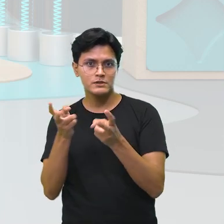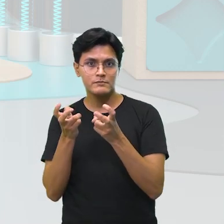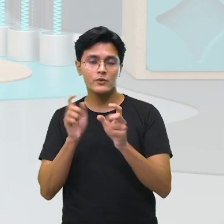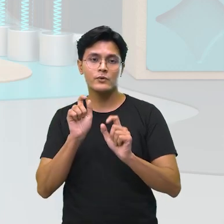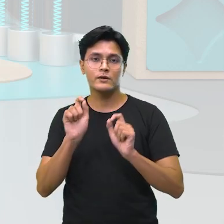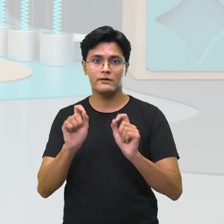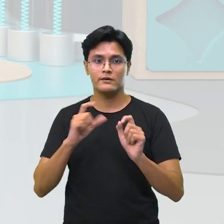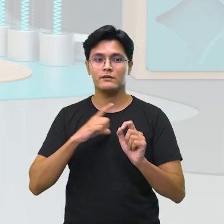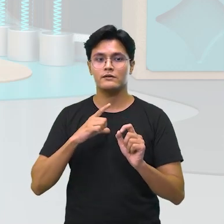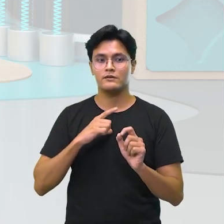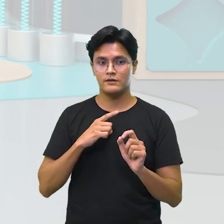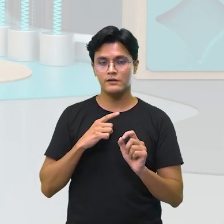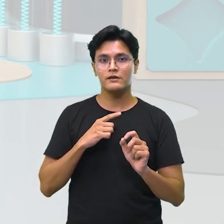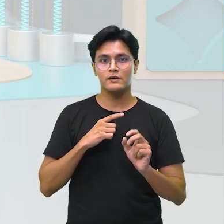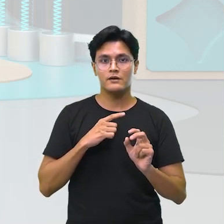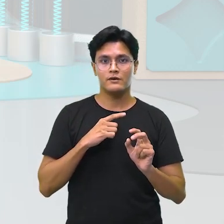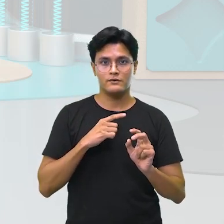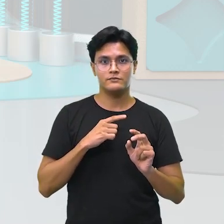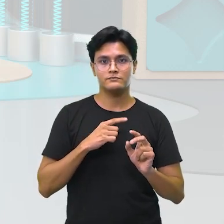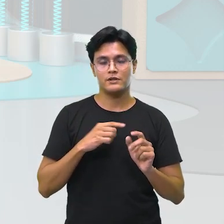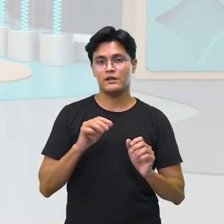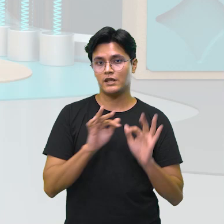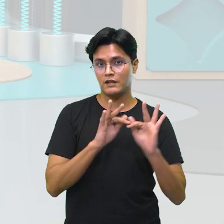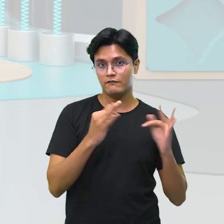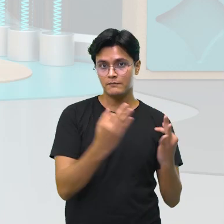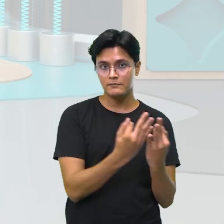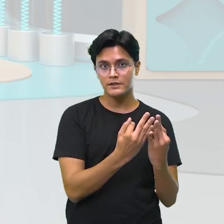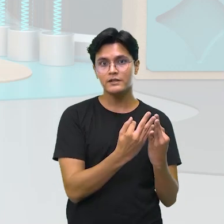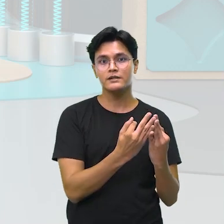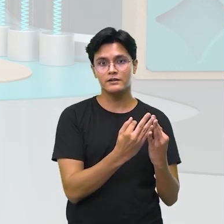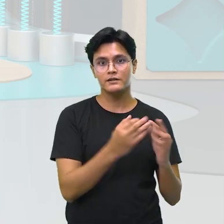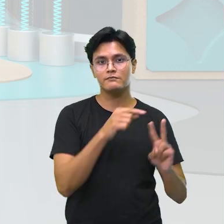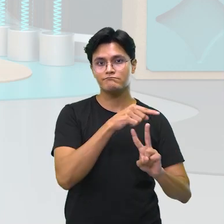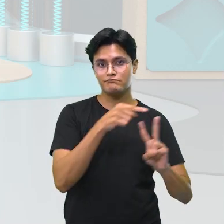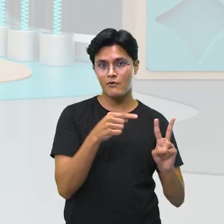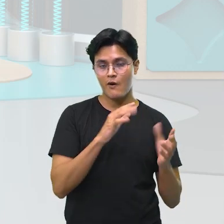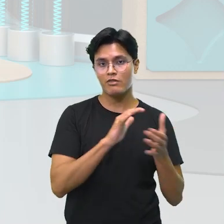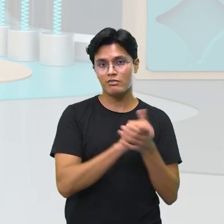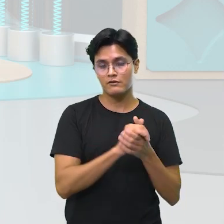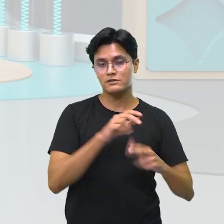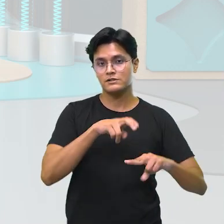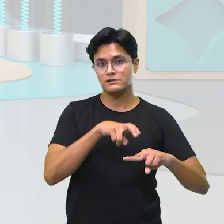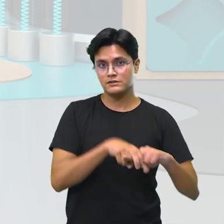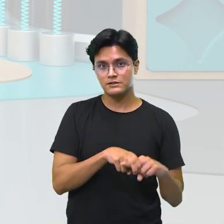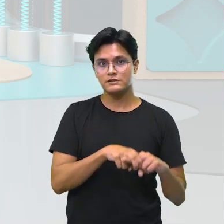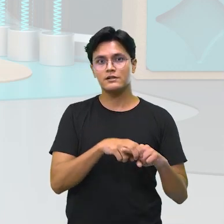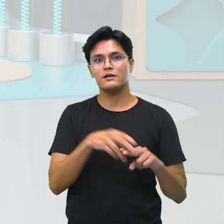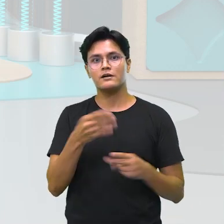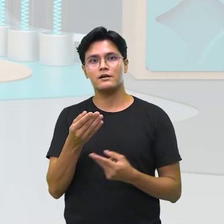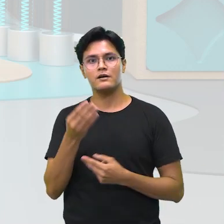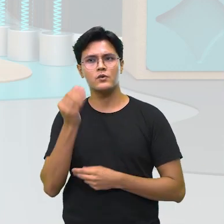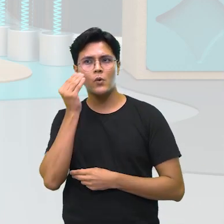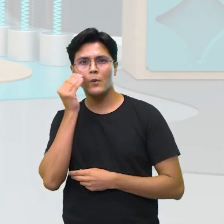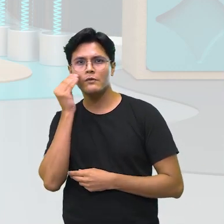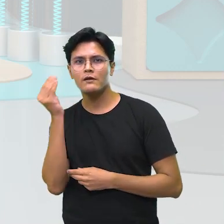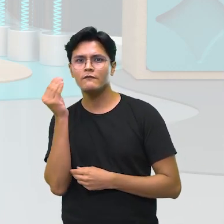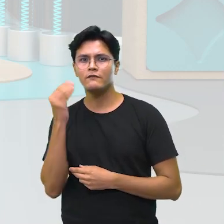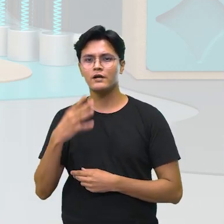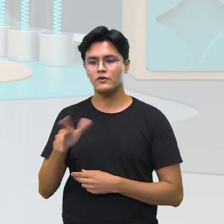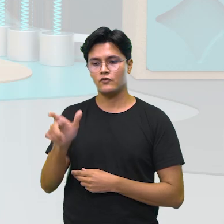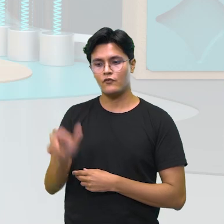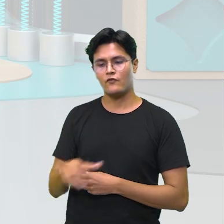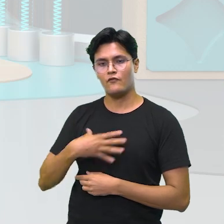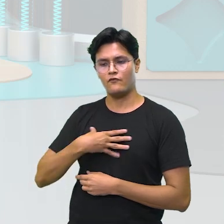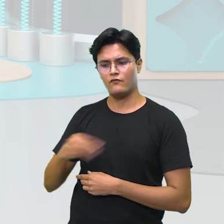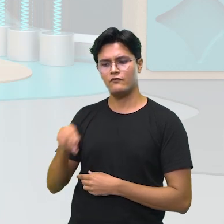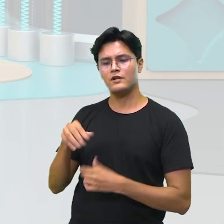casal tem uma família, né? Um casal sentado, observando o seu filho, né? Brincando ali na